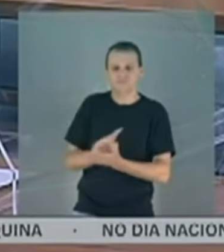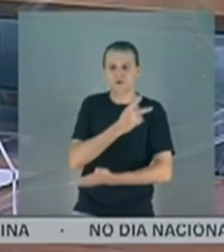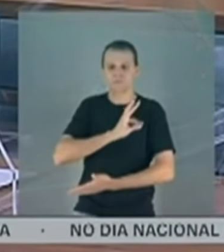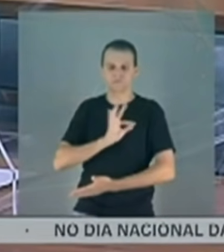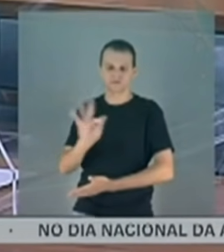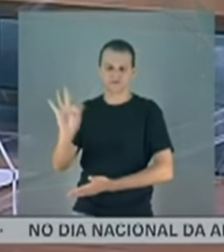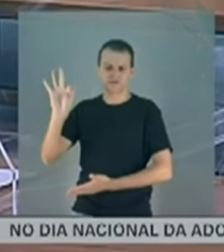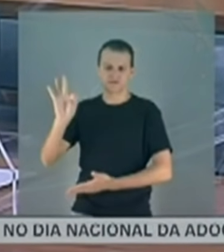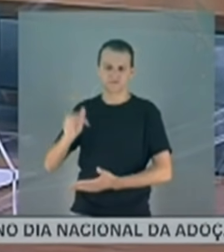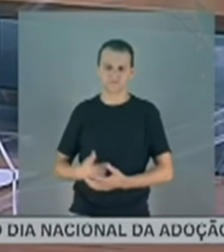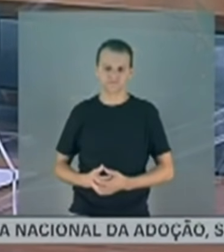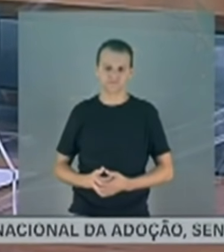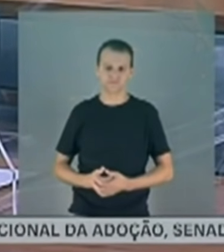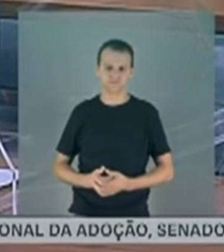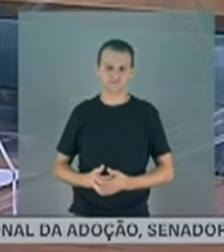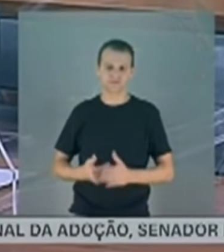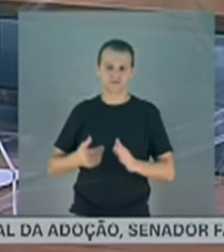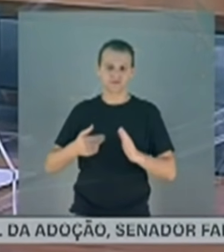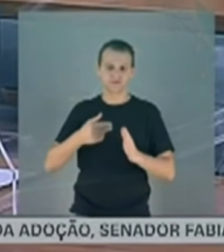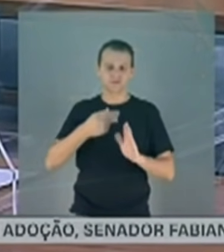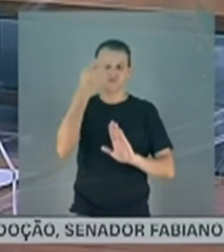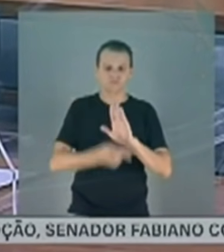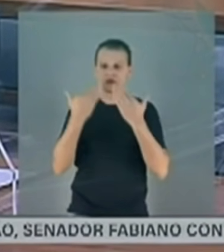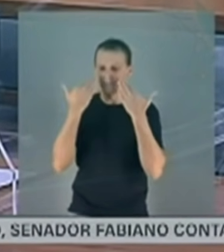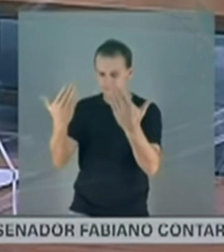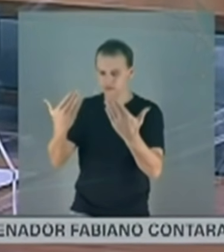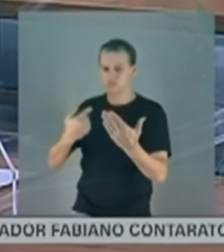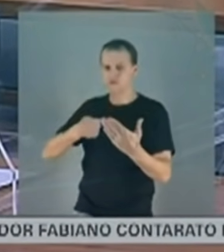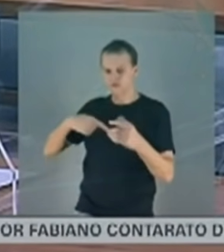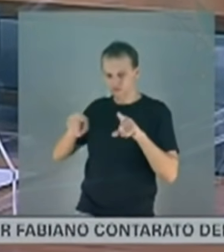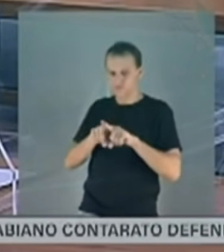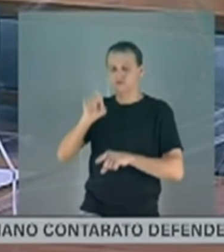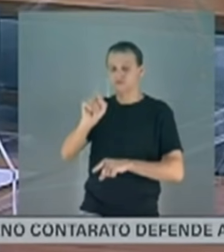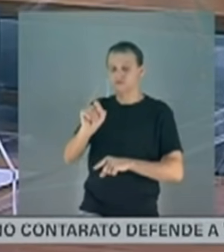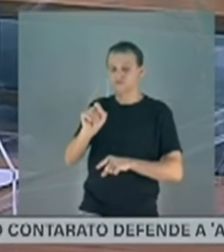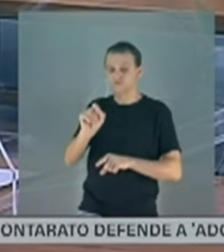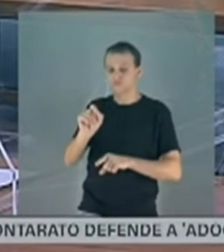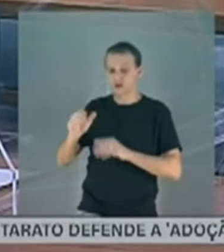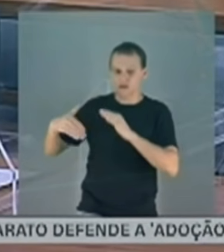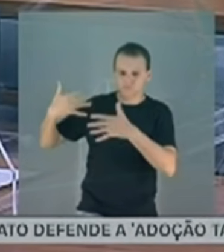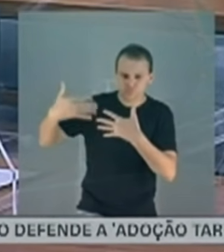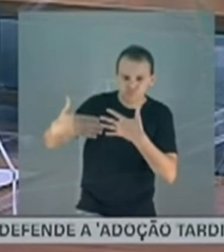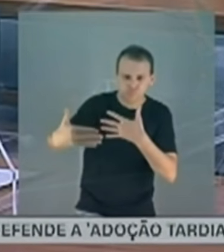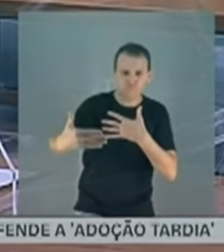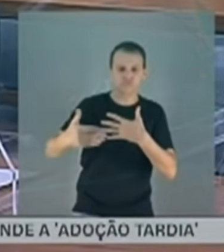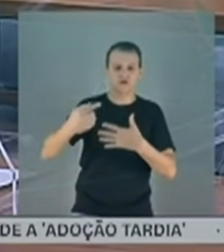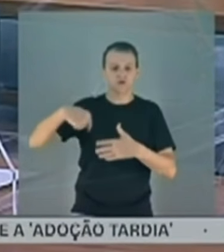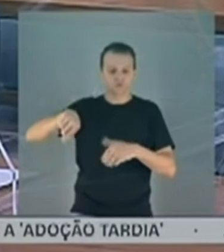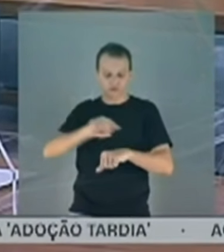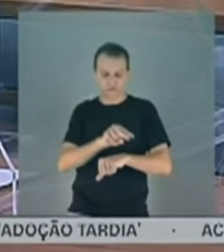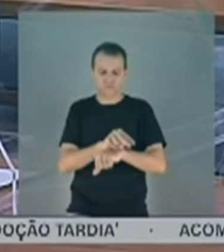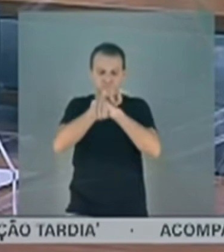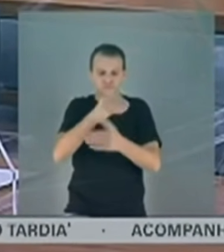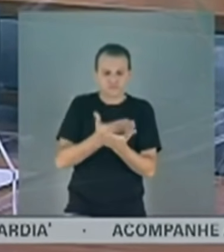Federal. Esse requerimento que o senador Girão apresentou, eu também apresentei, mais para frente, a par dos levantamentos que estamos fazendo,